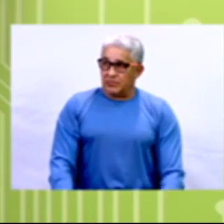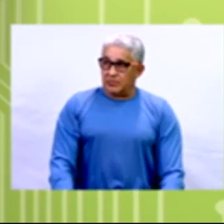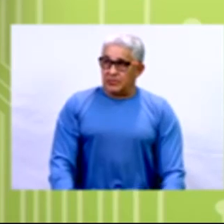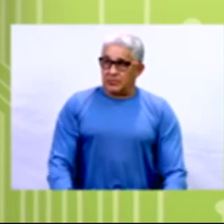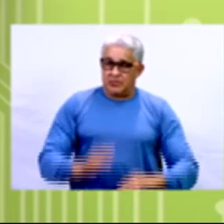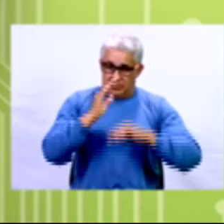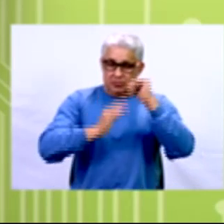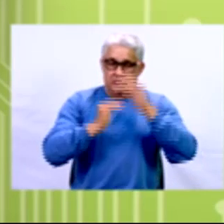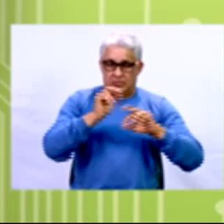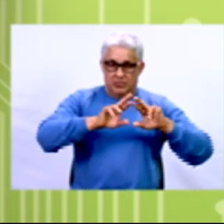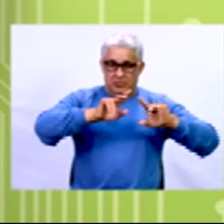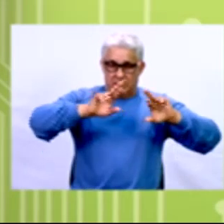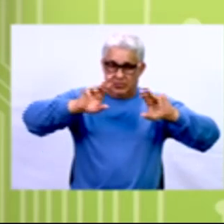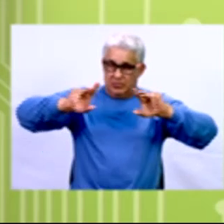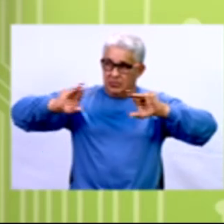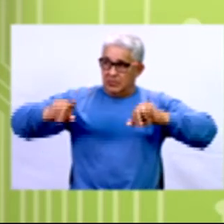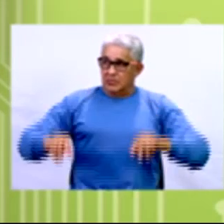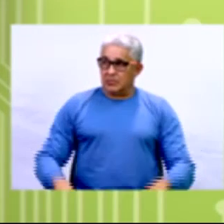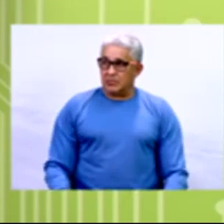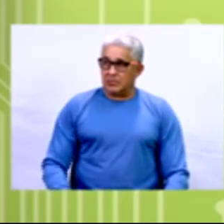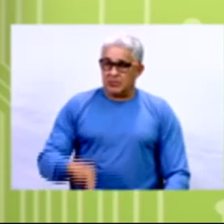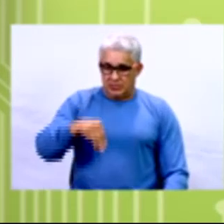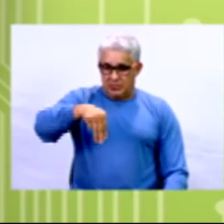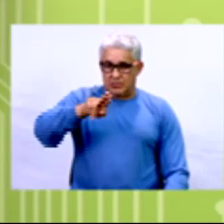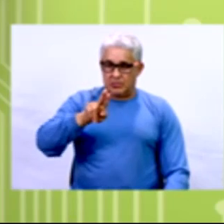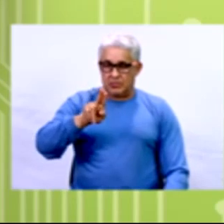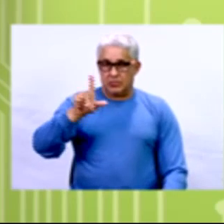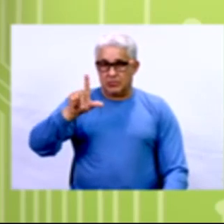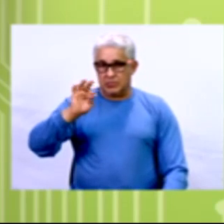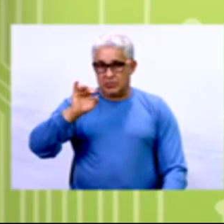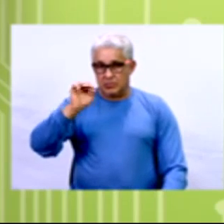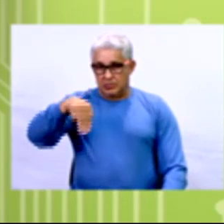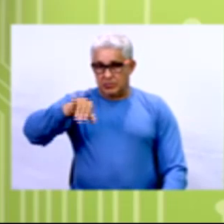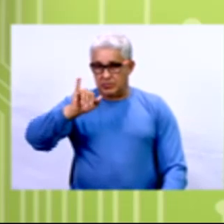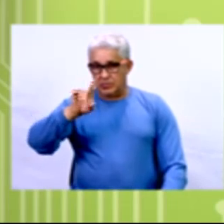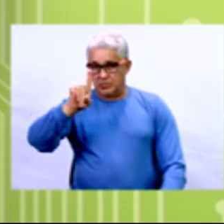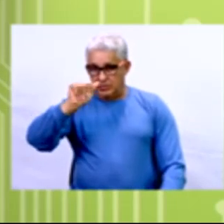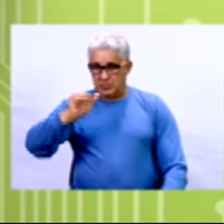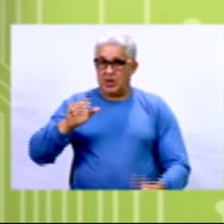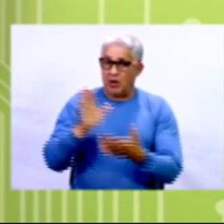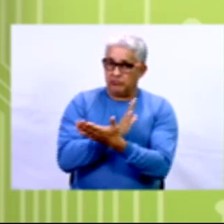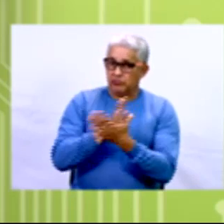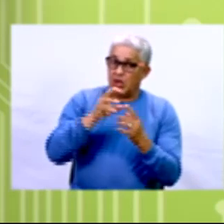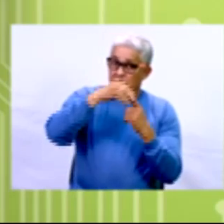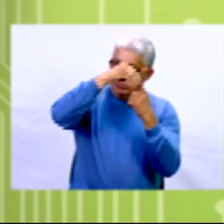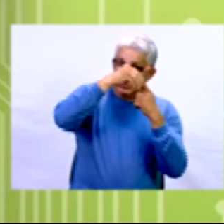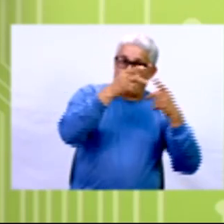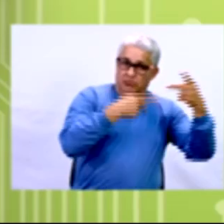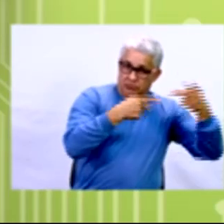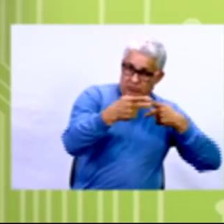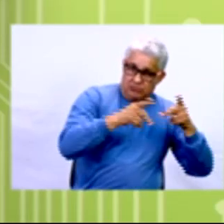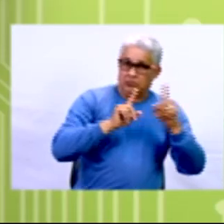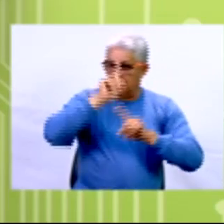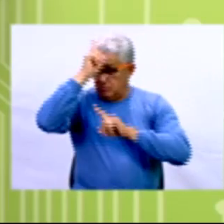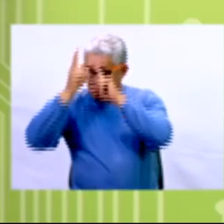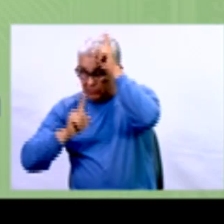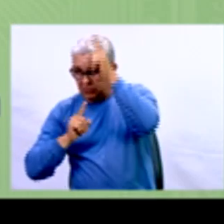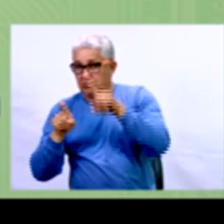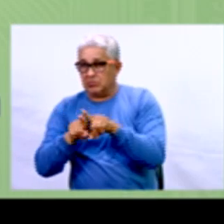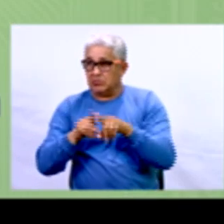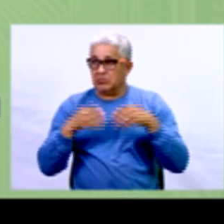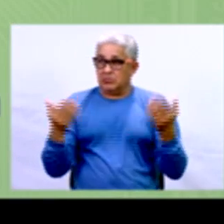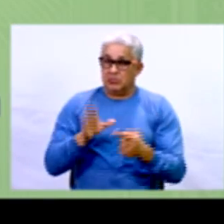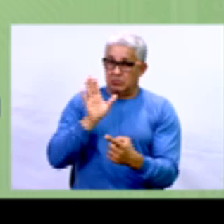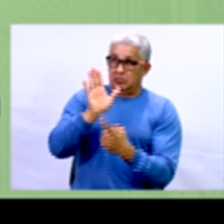essas profissões relacionadas à multimídia, falou que tem que ter alguns pontos chaves, né, como o planejamento e a criatividade. E agora